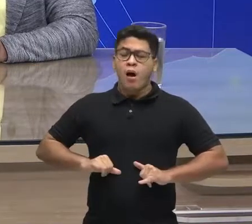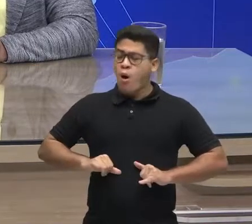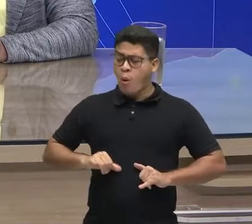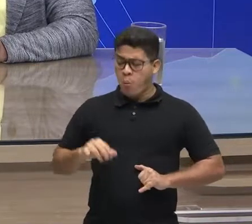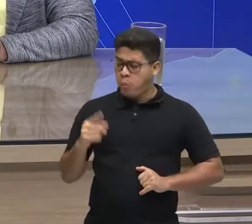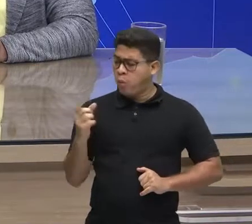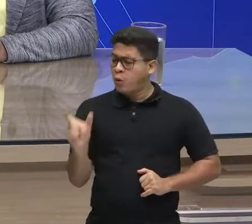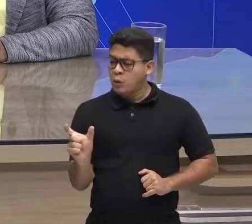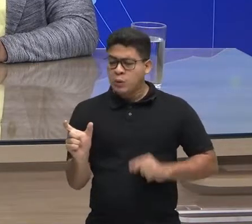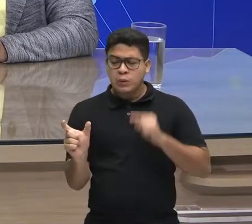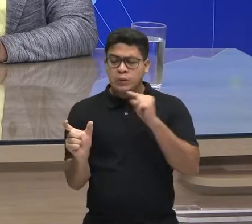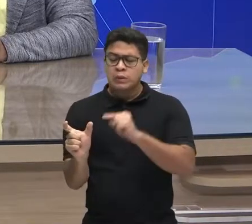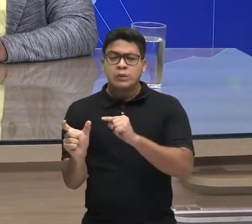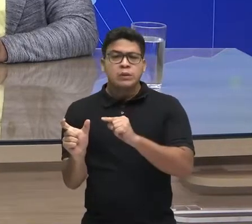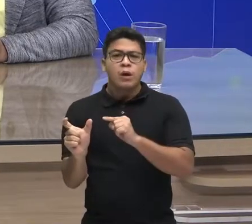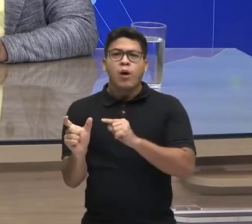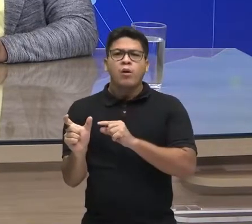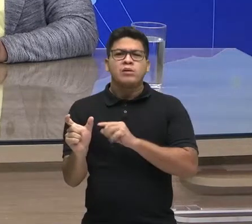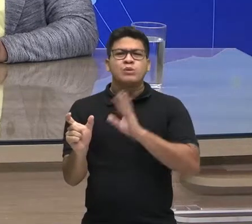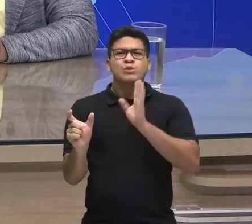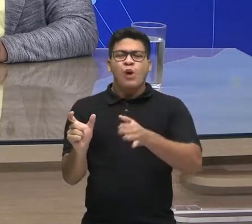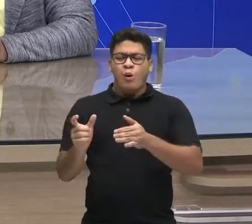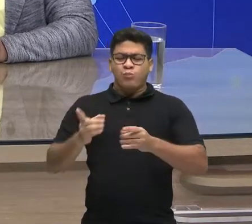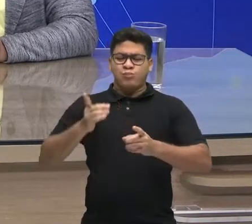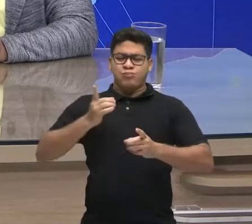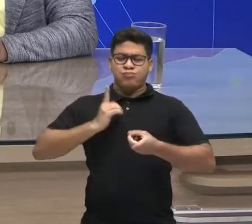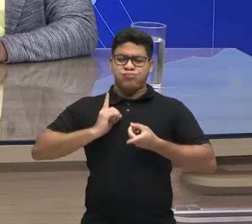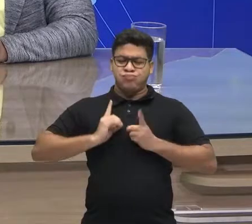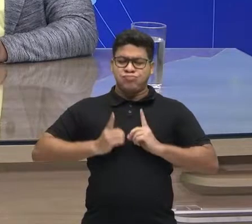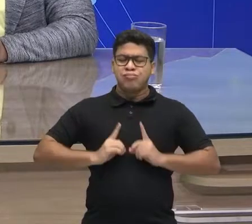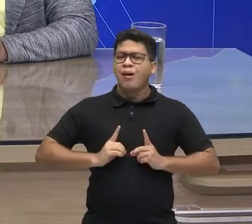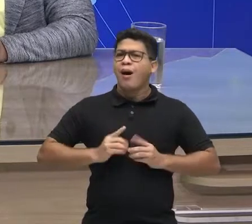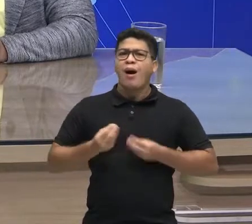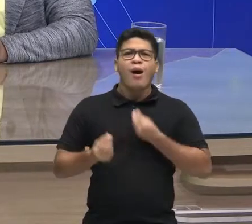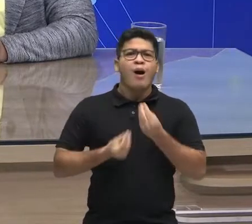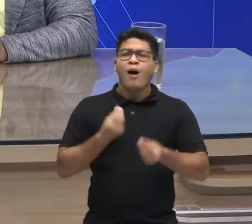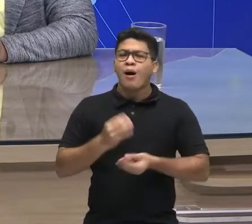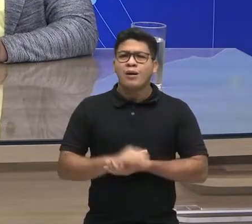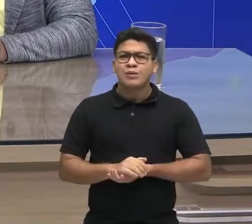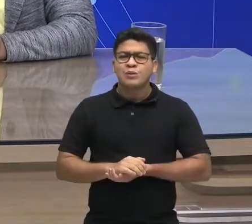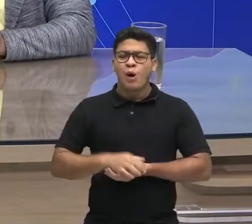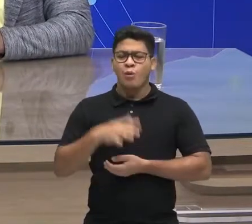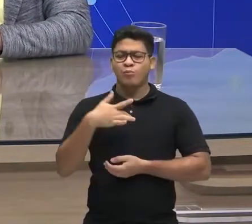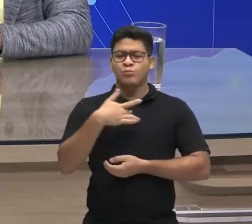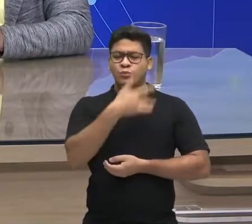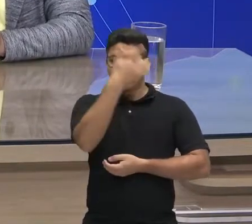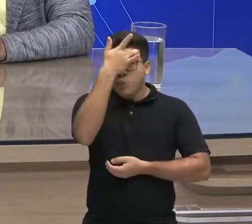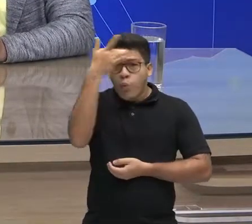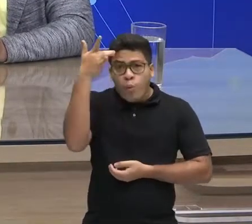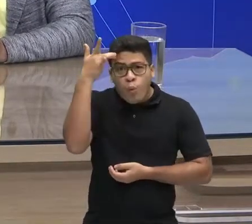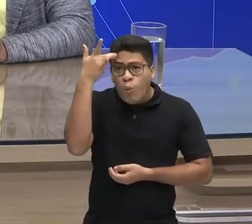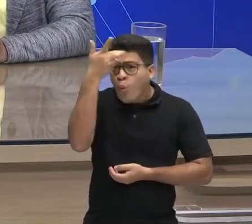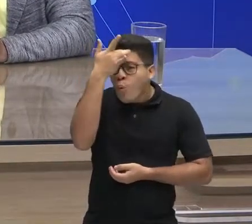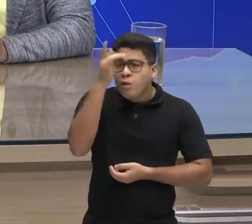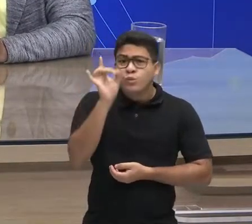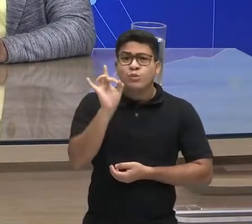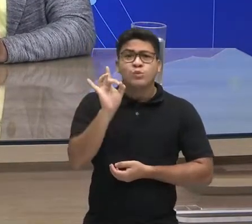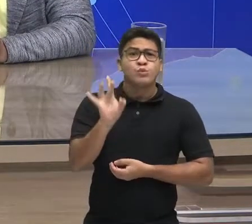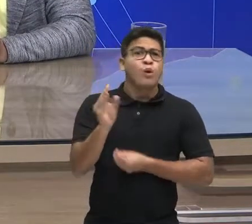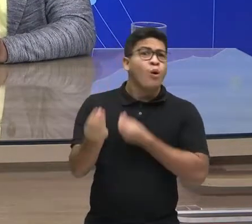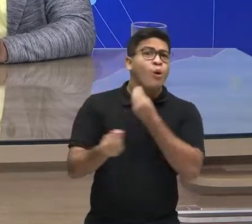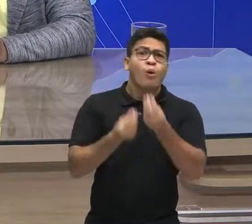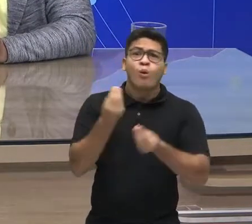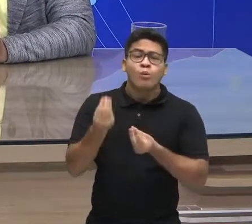esse sofrimento só é depressão, ou esse sofrimento é doença. O sofrimento é algo que a gente vai vivenciar